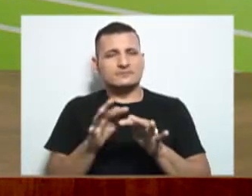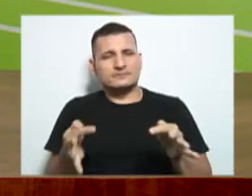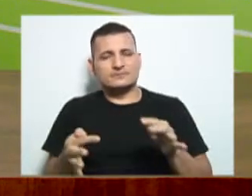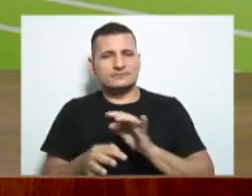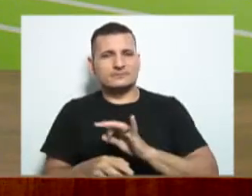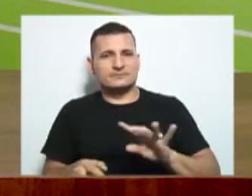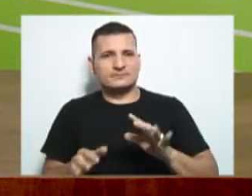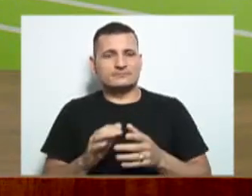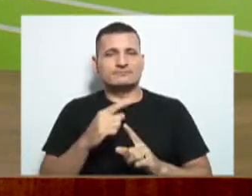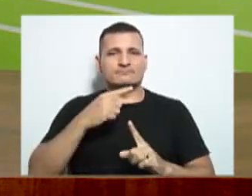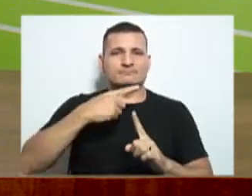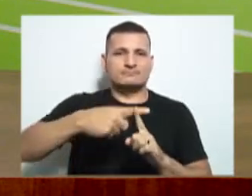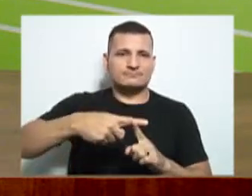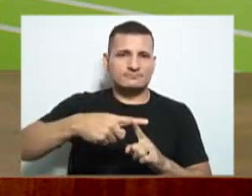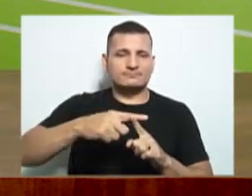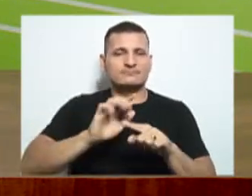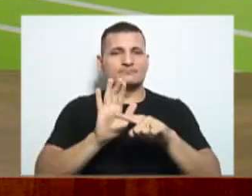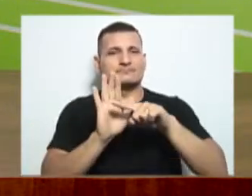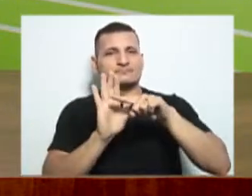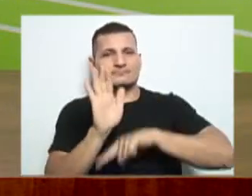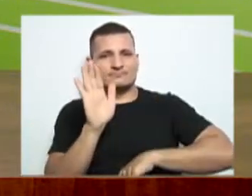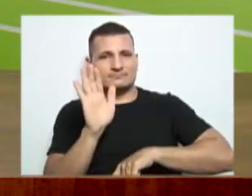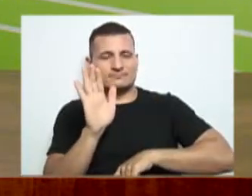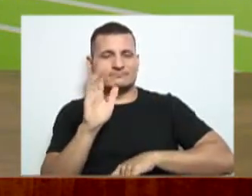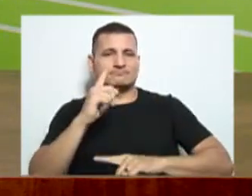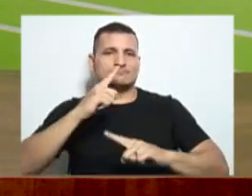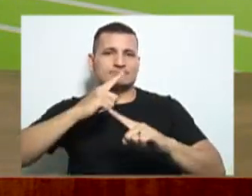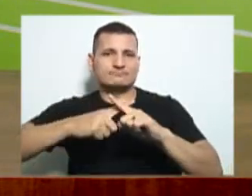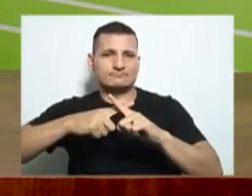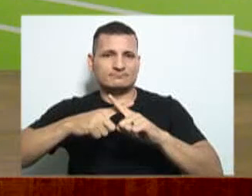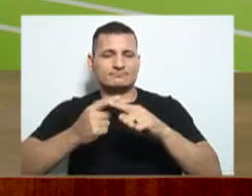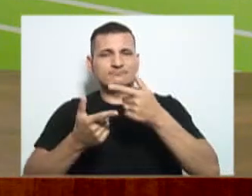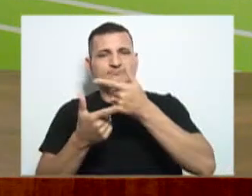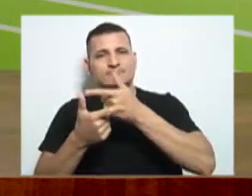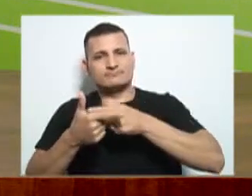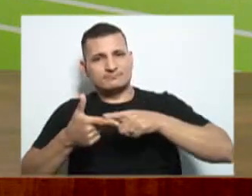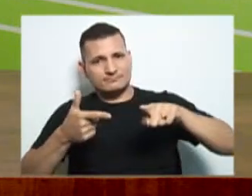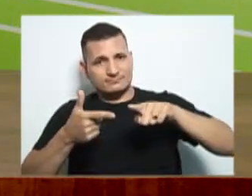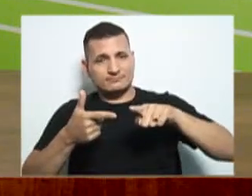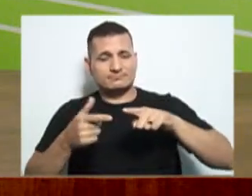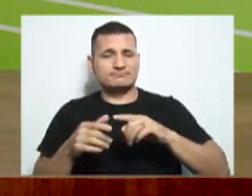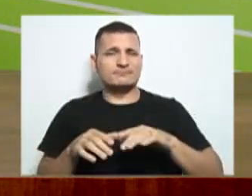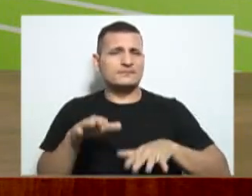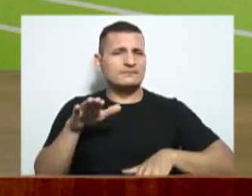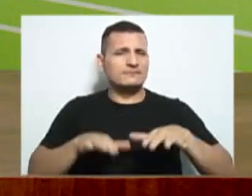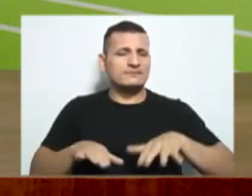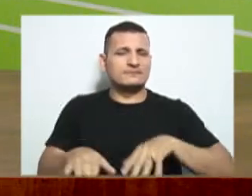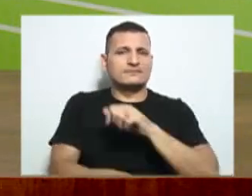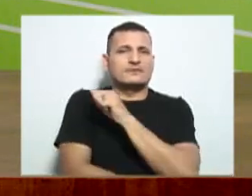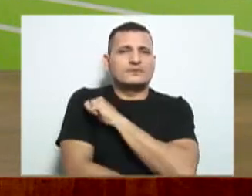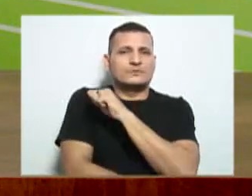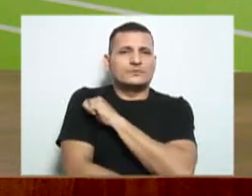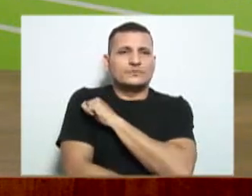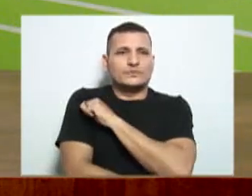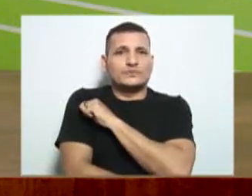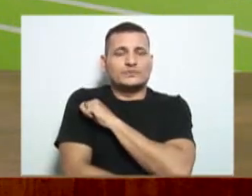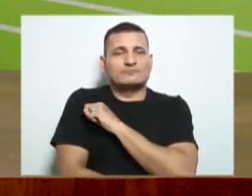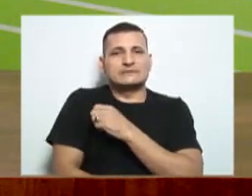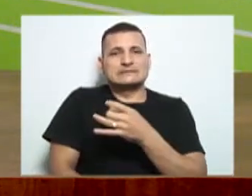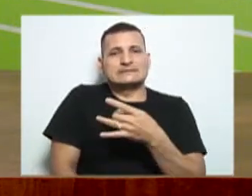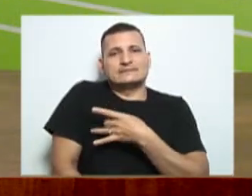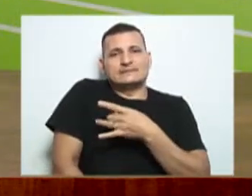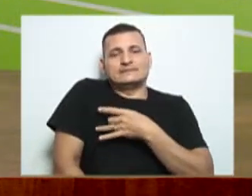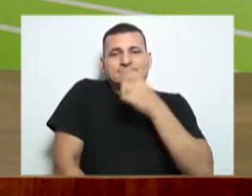como adição, subtração, multiplicação e divisão. E muitos alunos, muitas vezes, o quê? Tem esse medo,